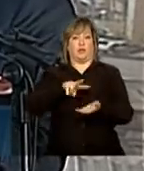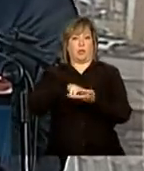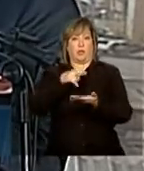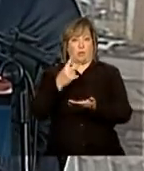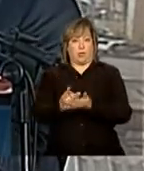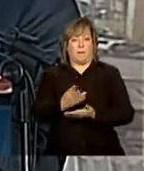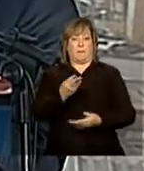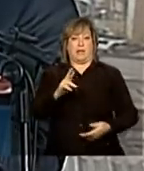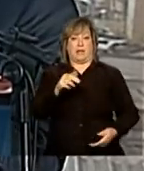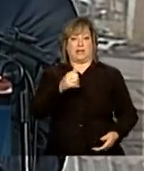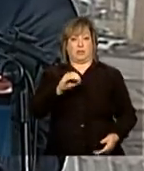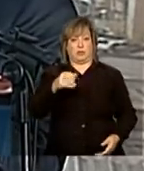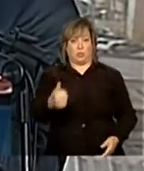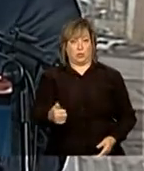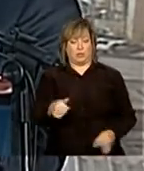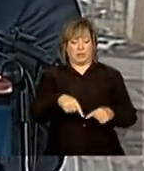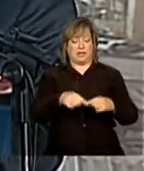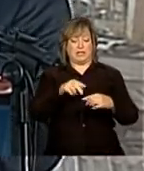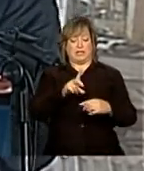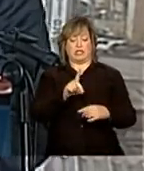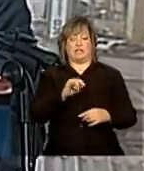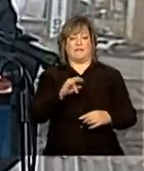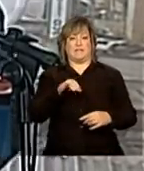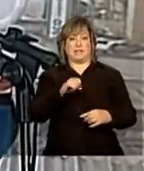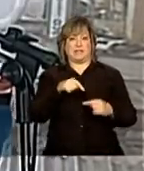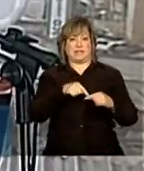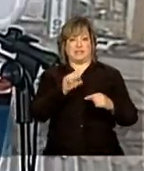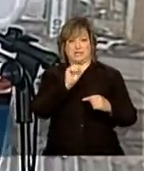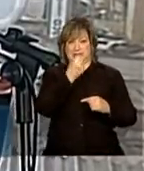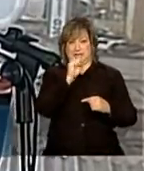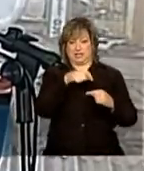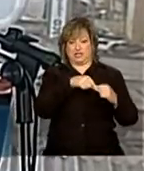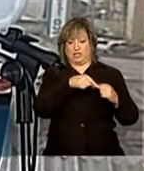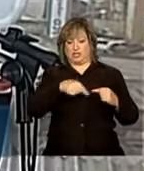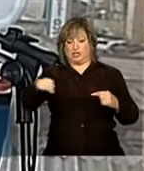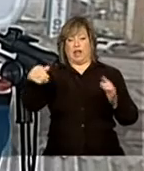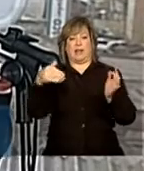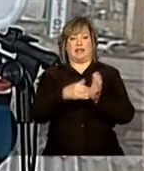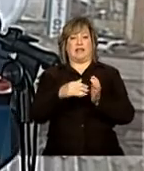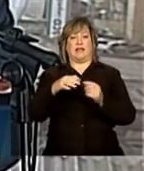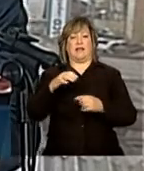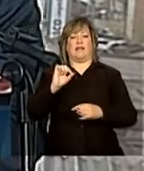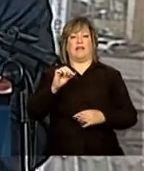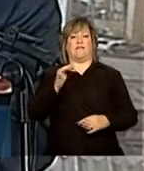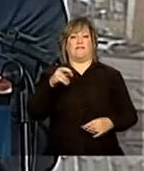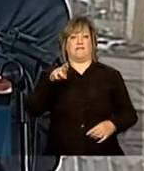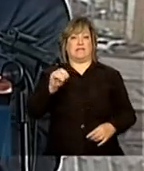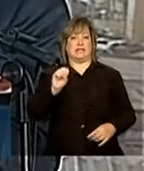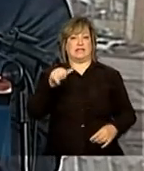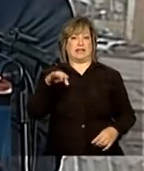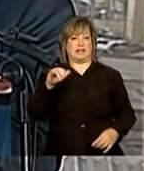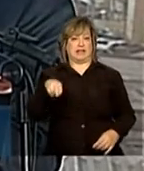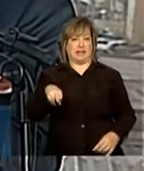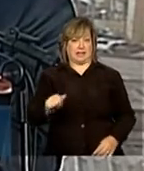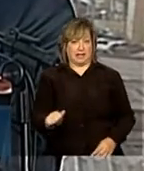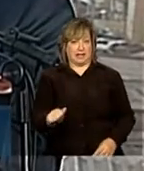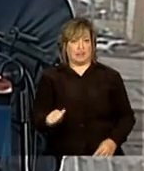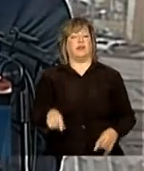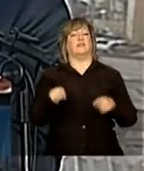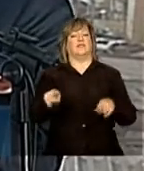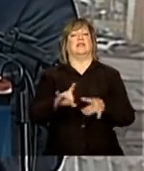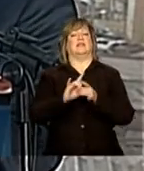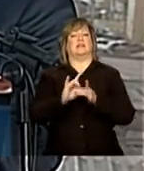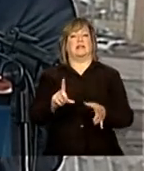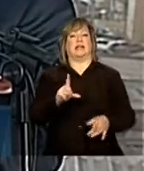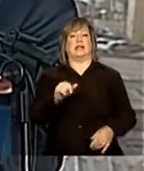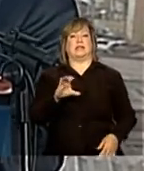BR-101 saindo da divisa de Sergipe até a cidade de Feira de Santana. Vossa Excelência autorizou a